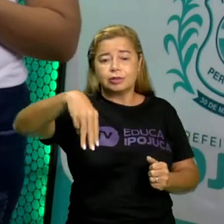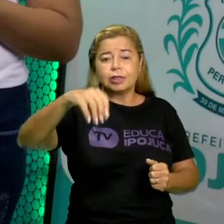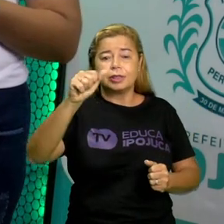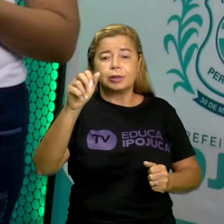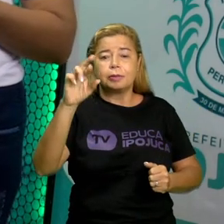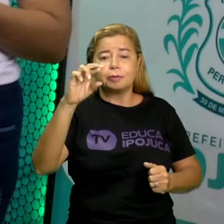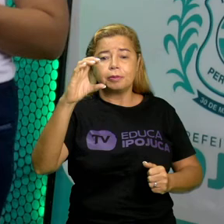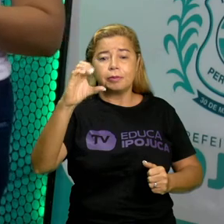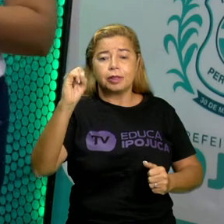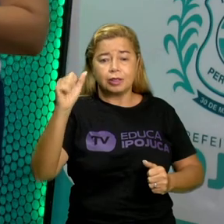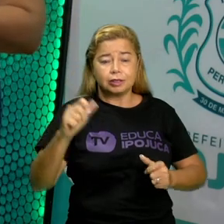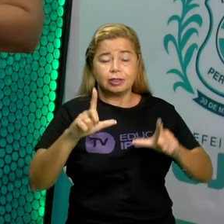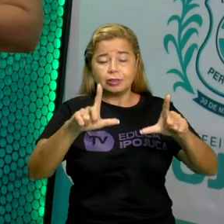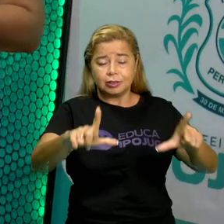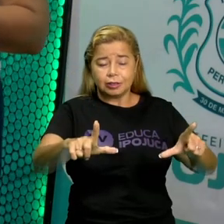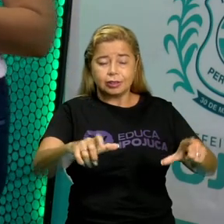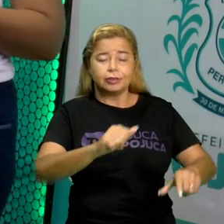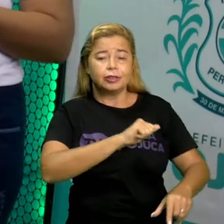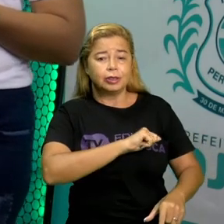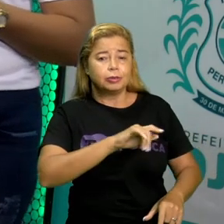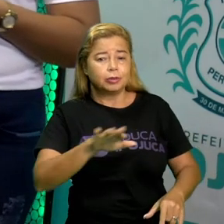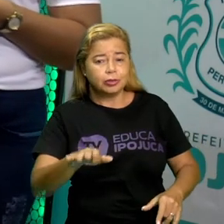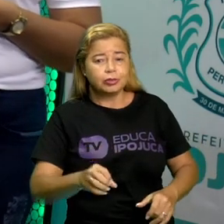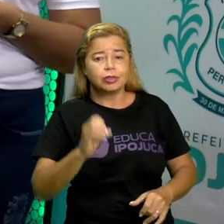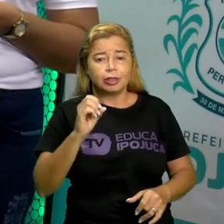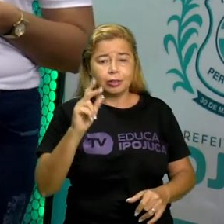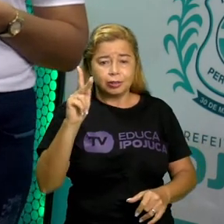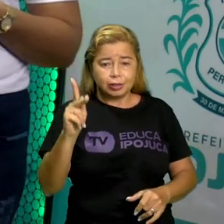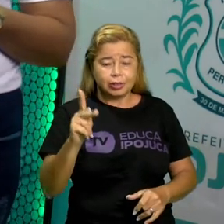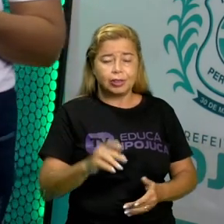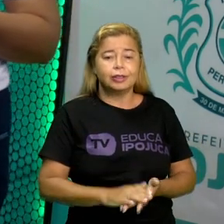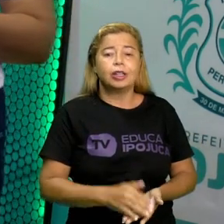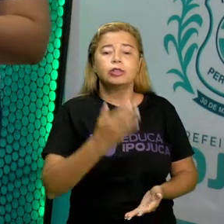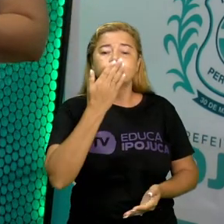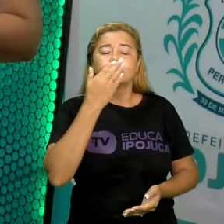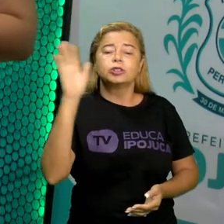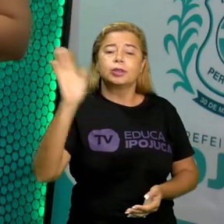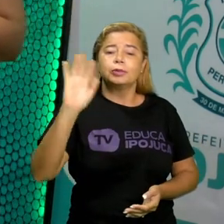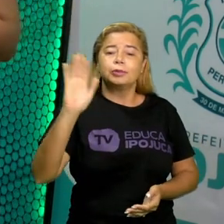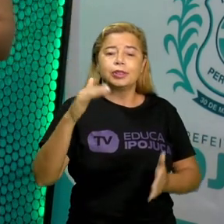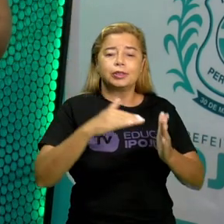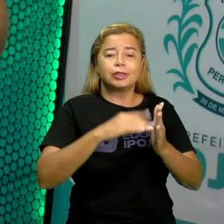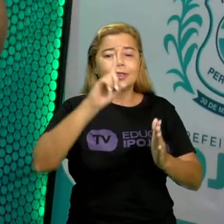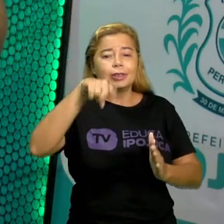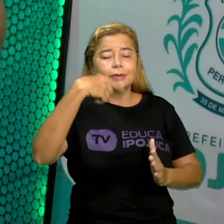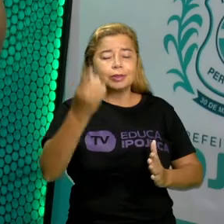ou se não está. Tá bom? Um beijo grande para vocês e até a próxima aula, se Deus quiser.